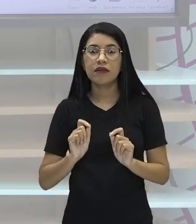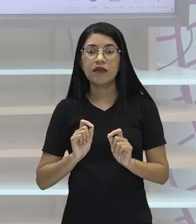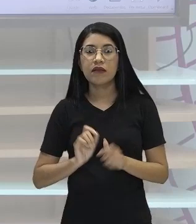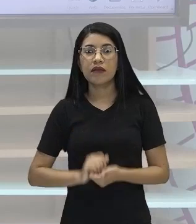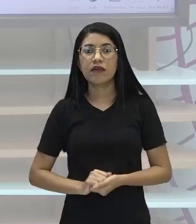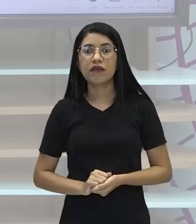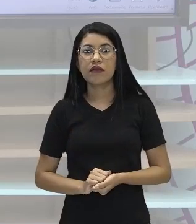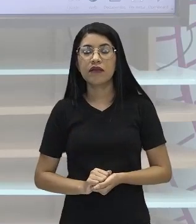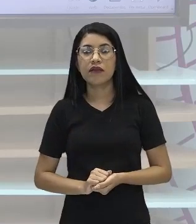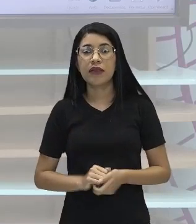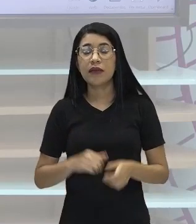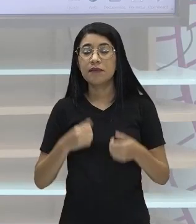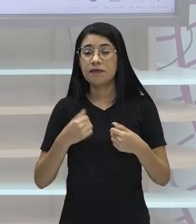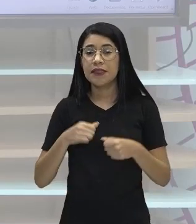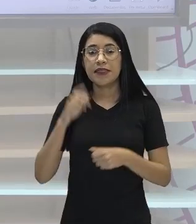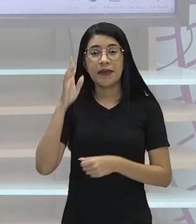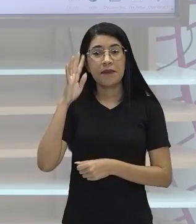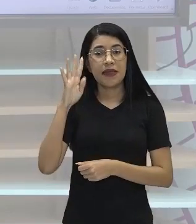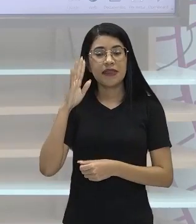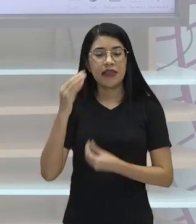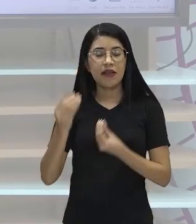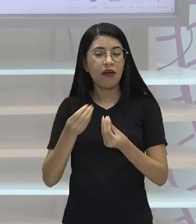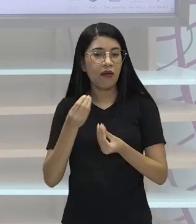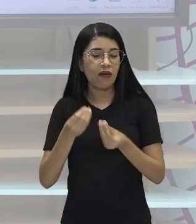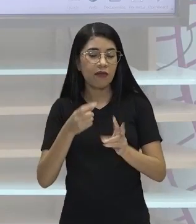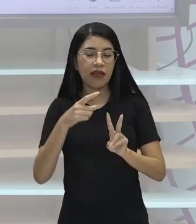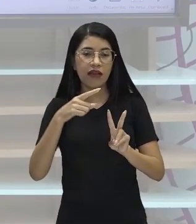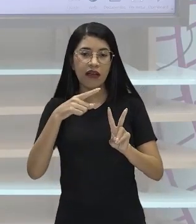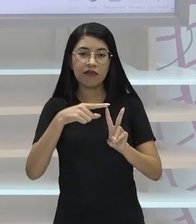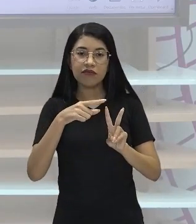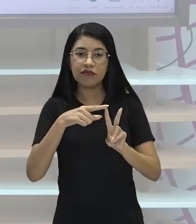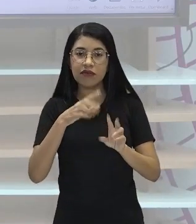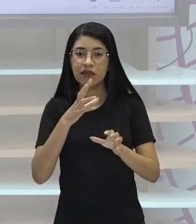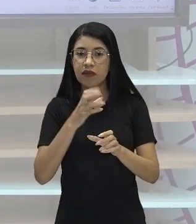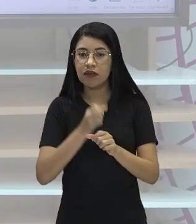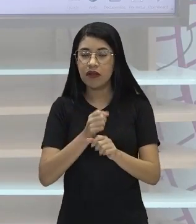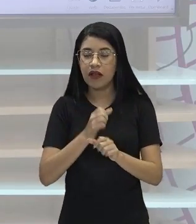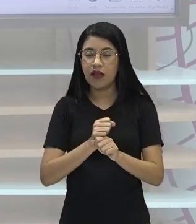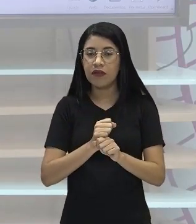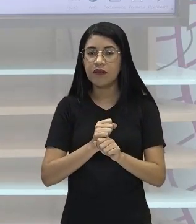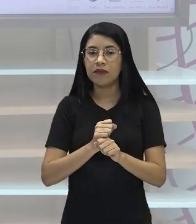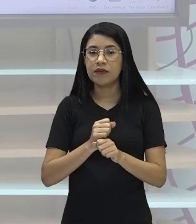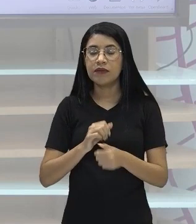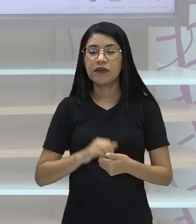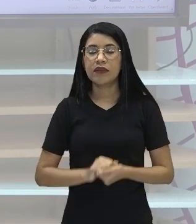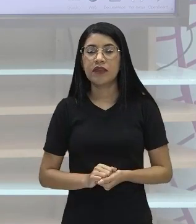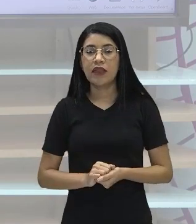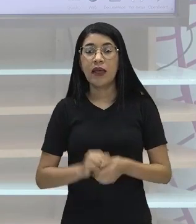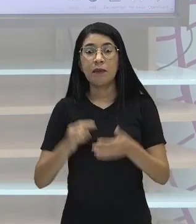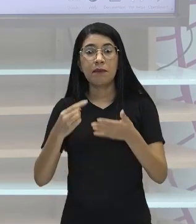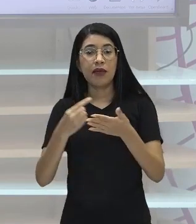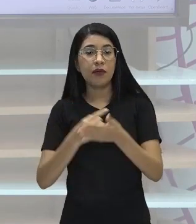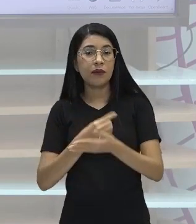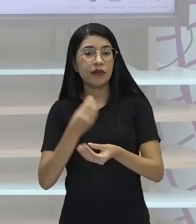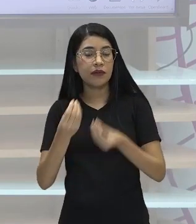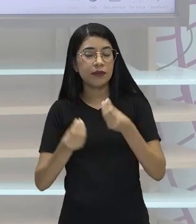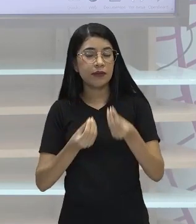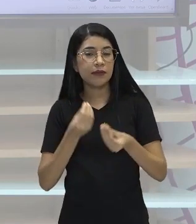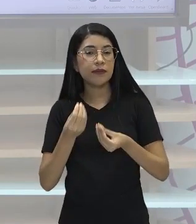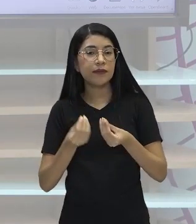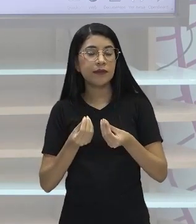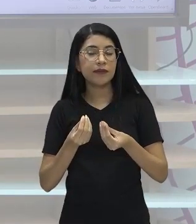você deve pensar em termos de raiz quadrada? Fazendo essa pergunta que eu vou te dizer, olha, que eu estou te